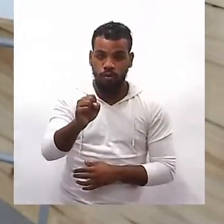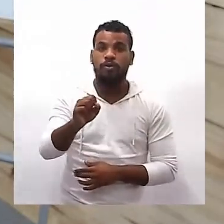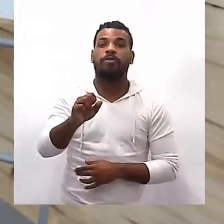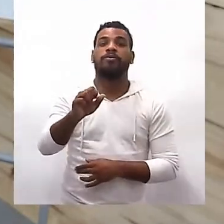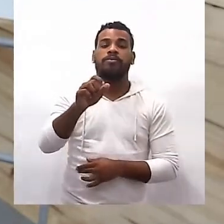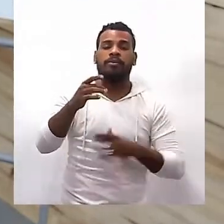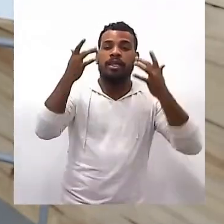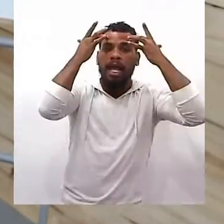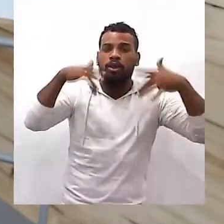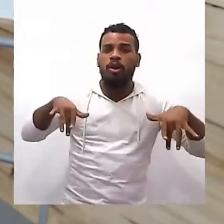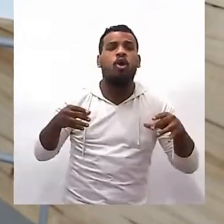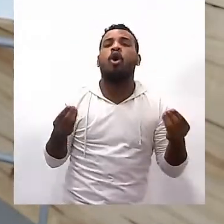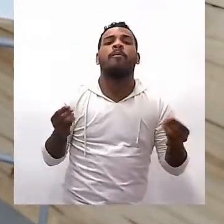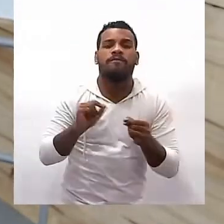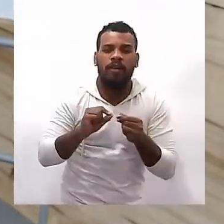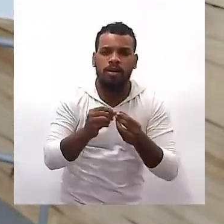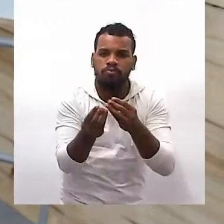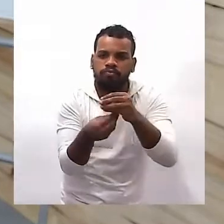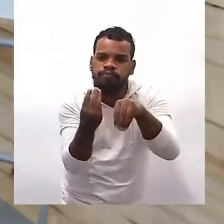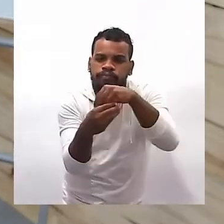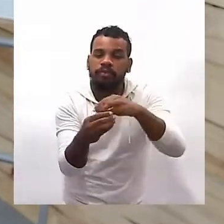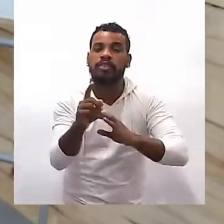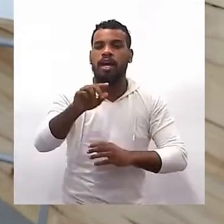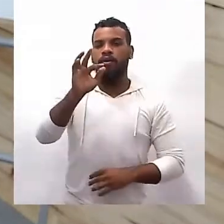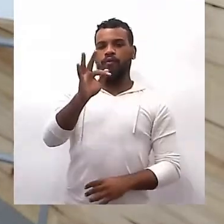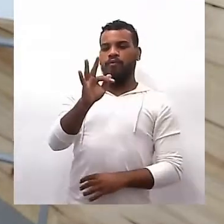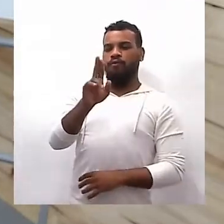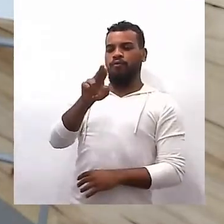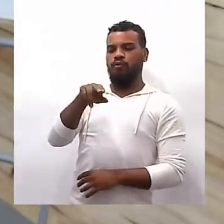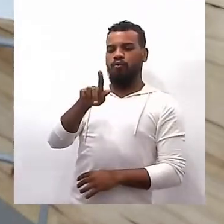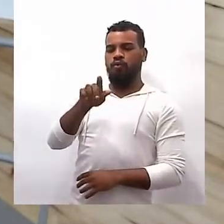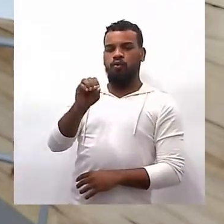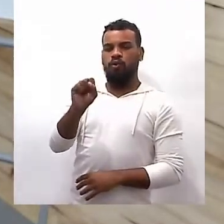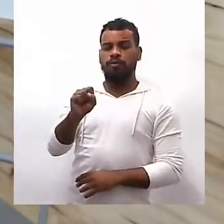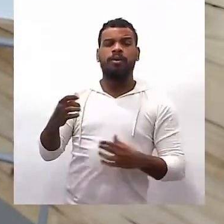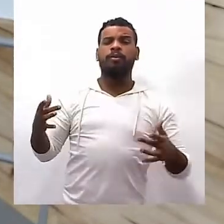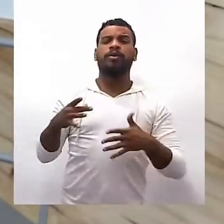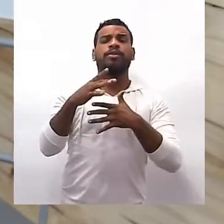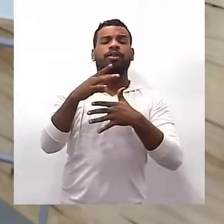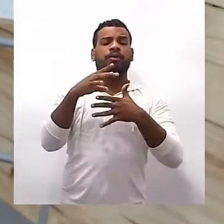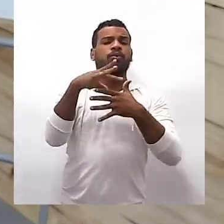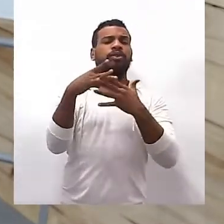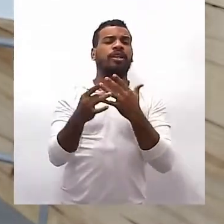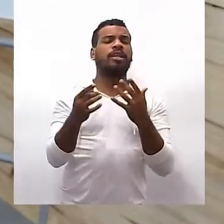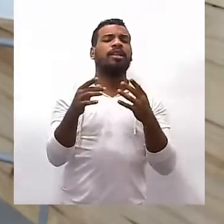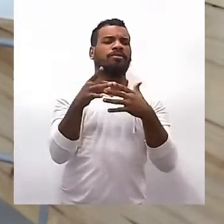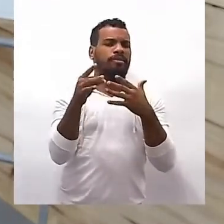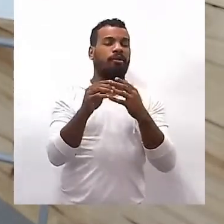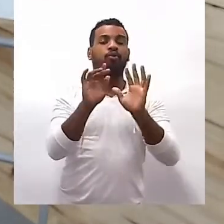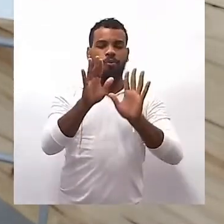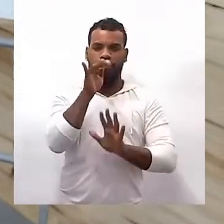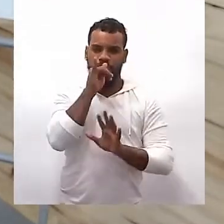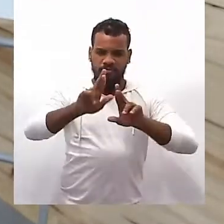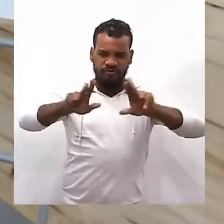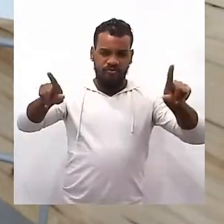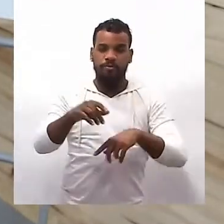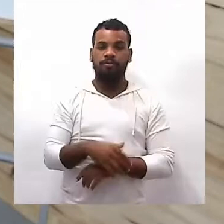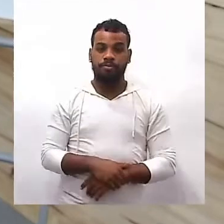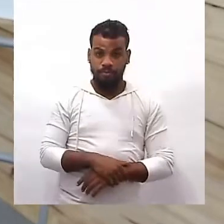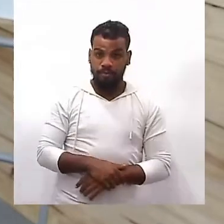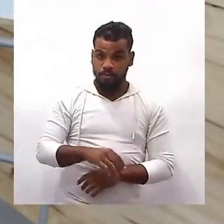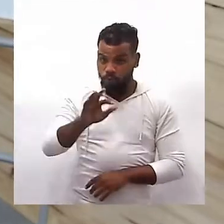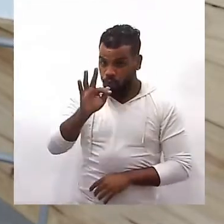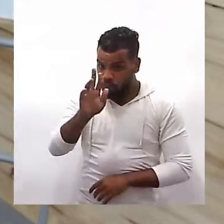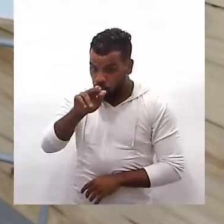natural, quem faz essa fermentação aqui são os fungos. Aí qual é o detalhe? Ei, olha para mim. Quando um fungo faz isso